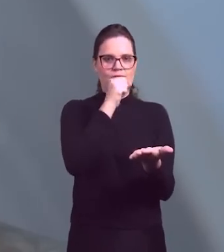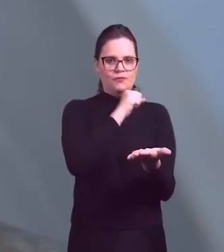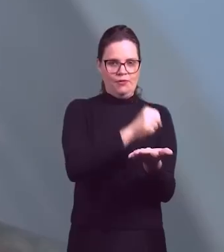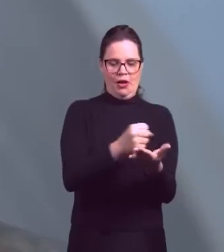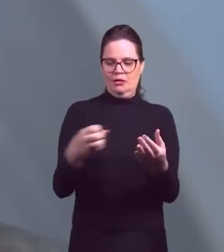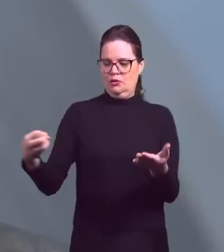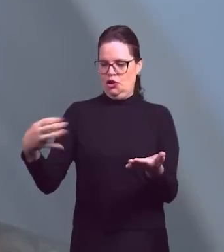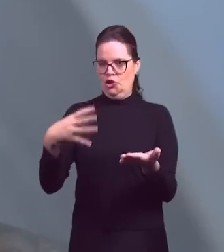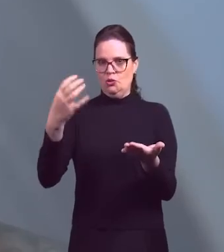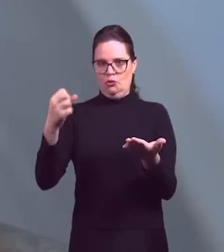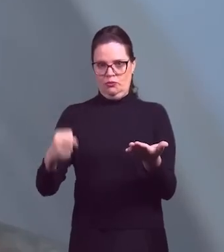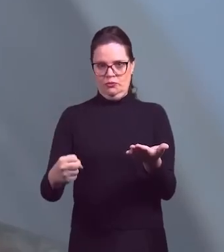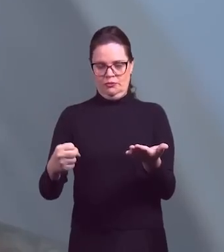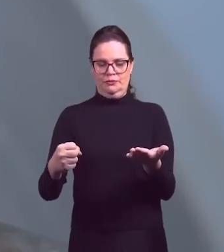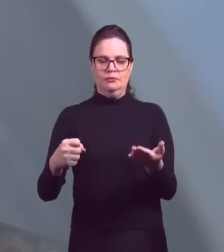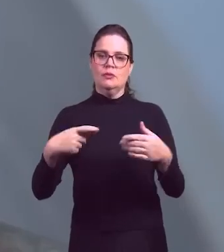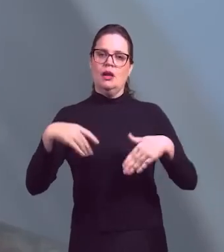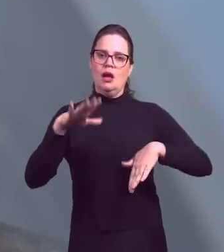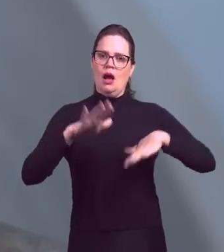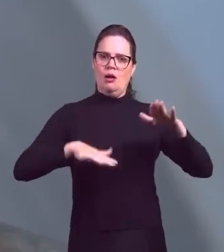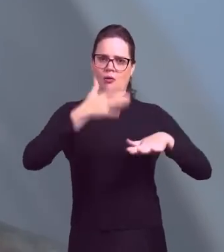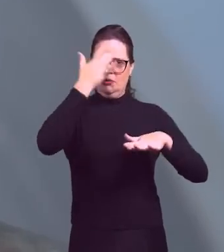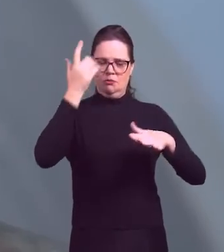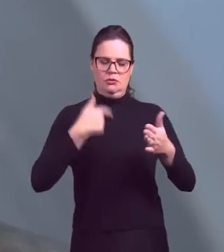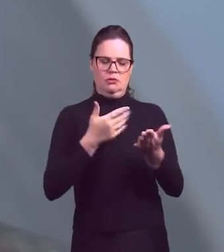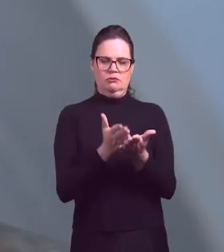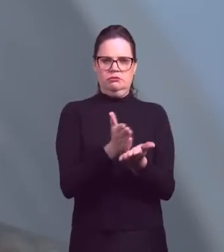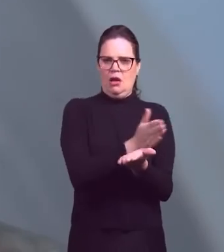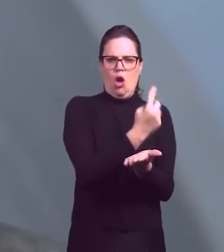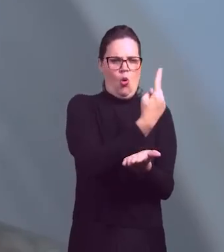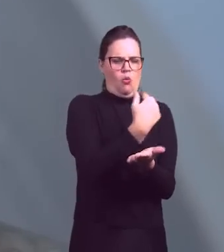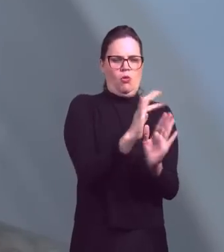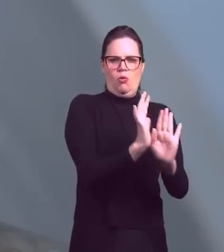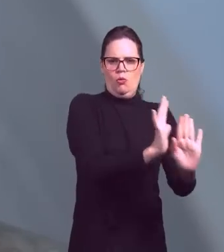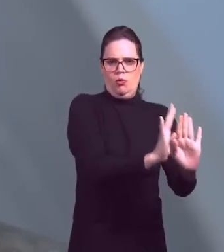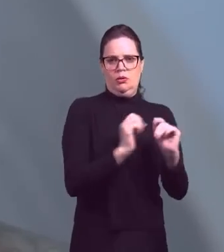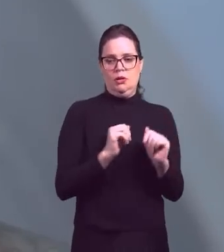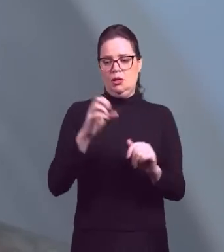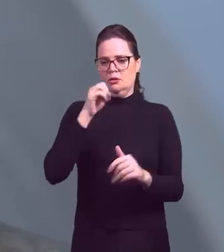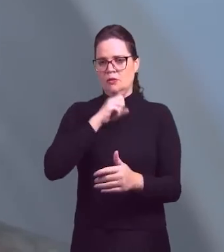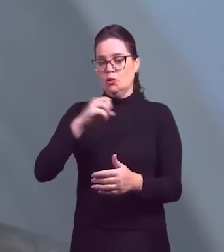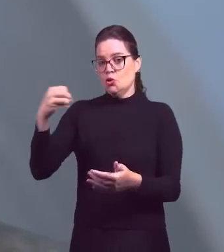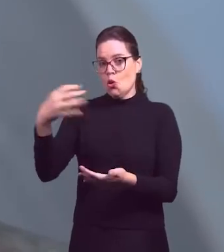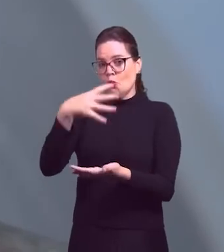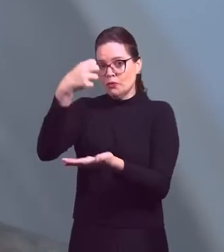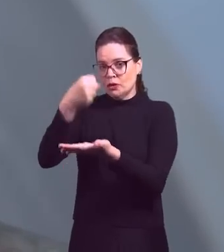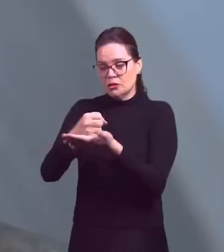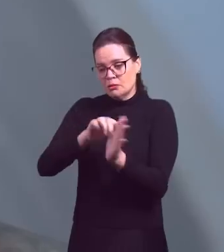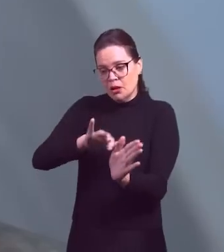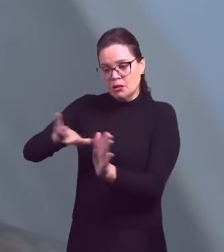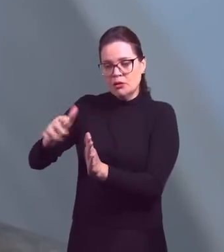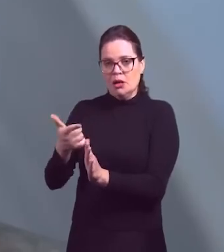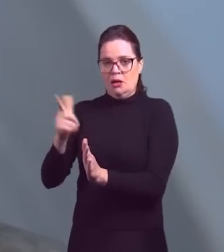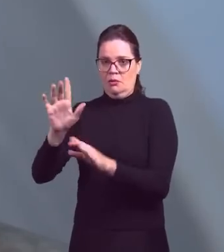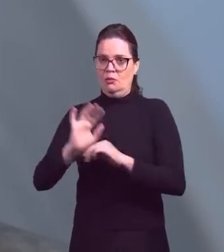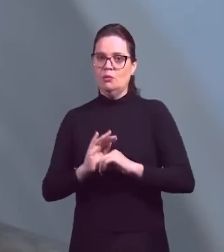os dois não se comunicam. Para alguns, o Velho Testamento foi apenas um